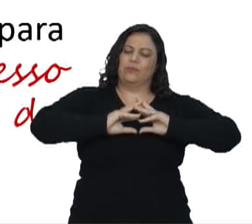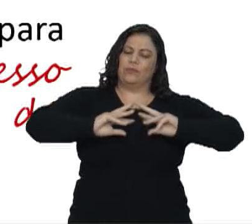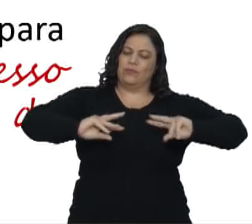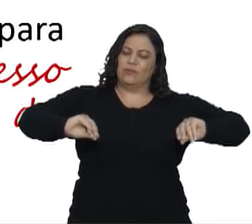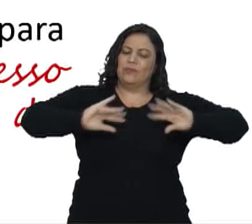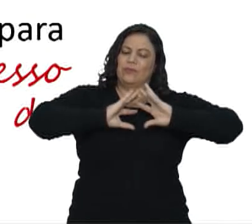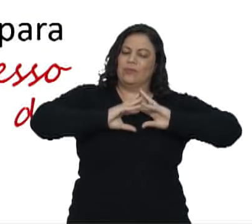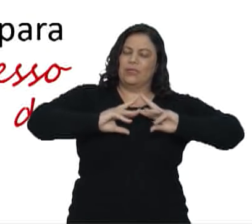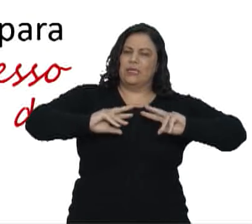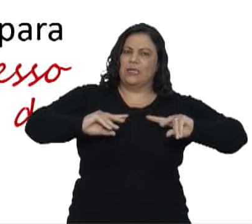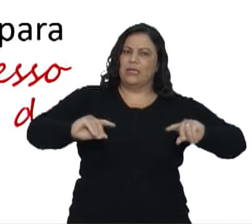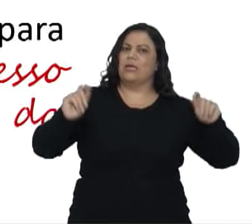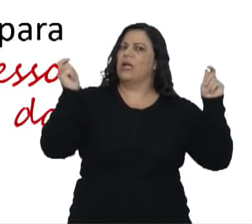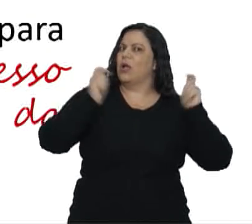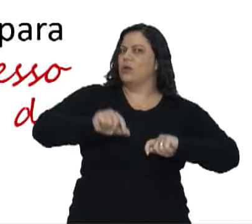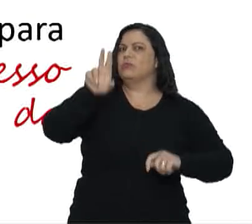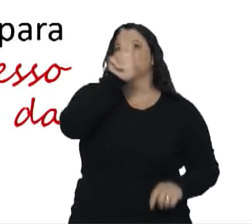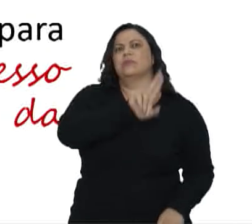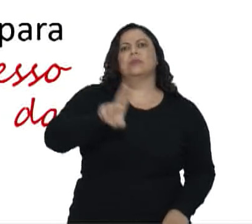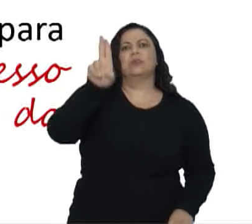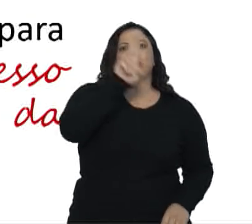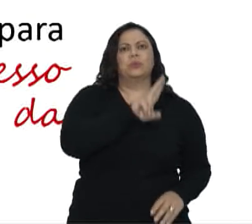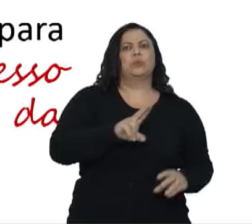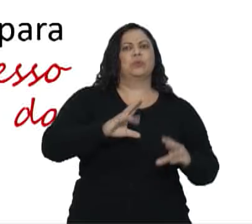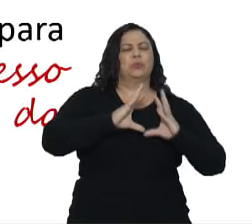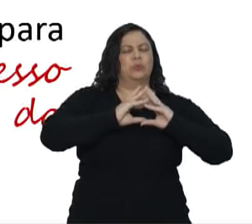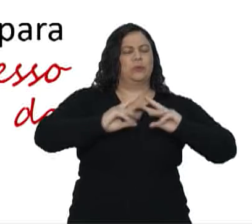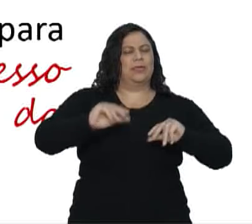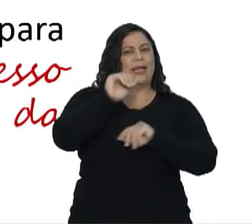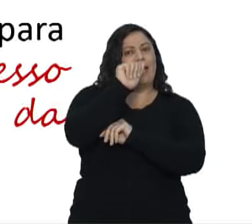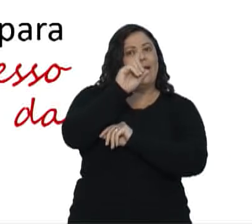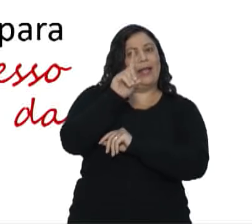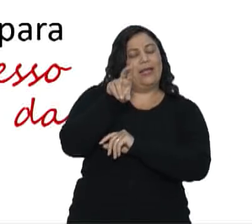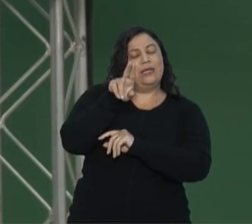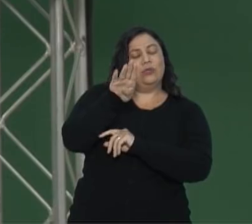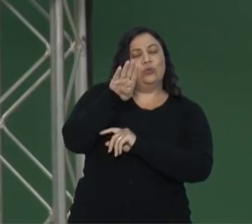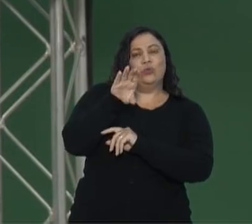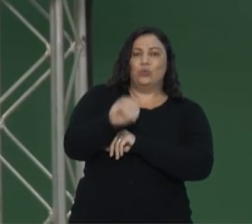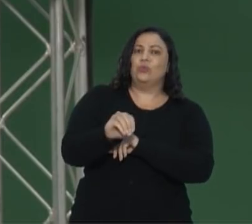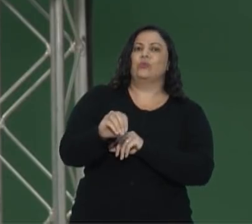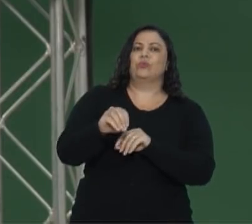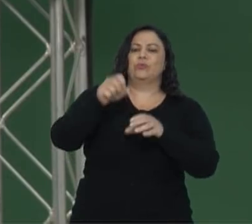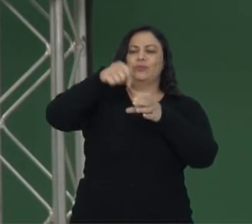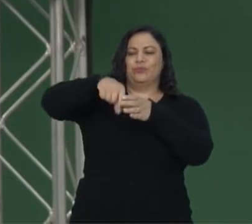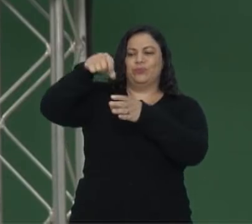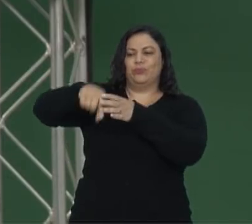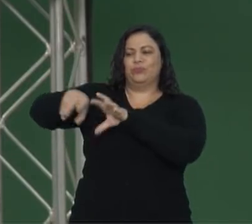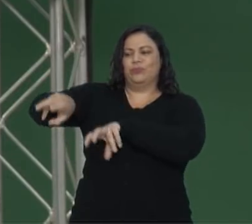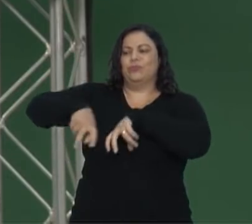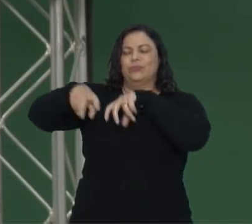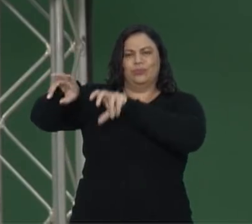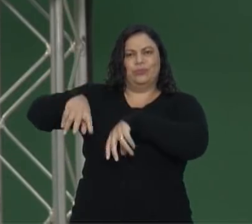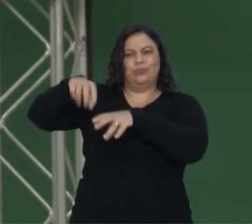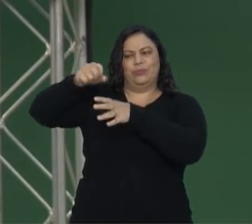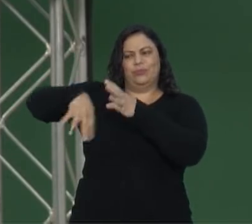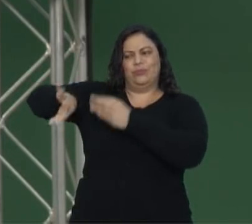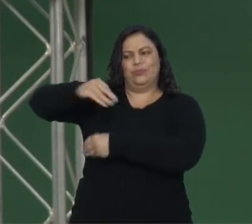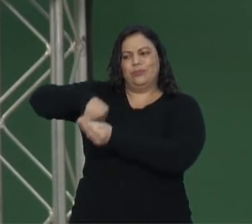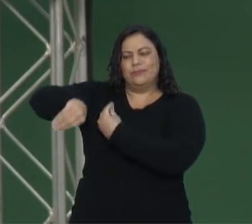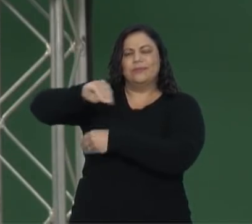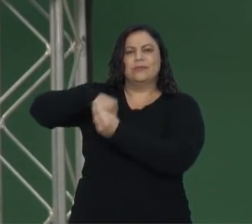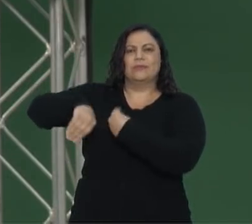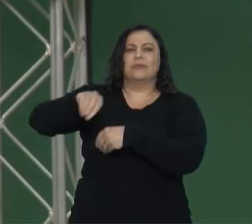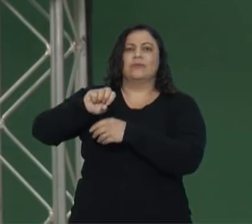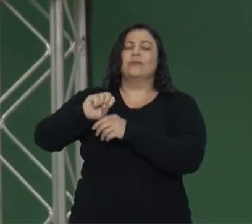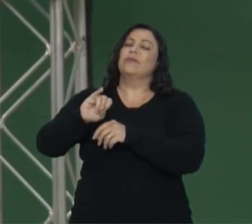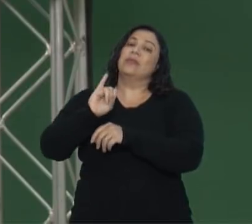e podem ser utilizados como adubo para as plantações. Será que na tua casa, se você mora em casa, ou mesmo em